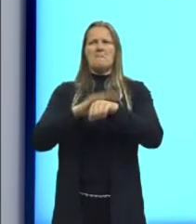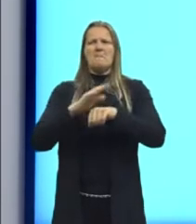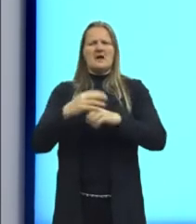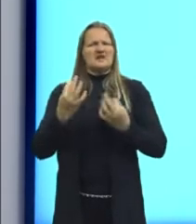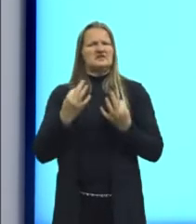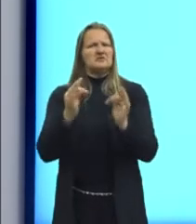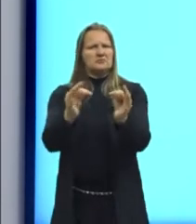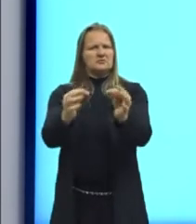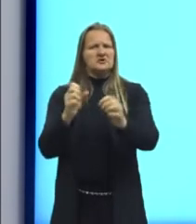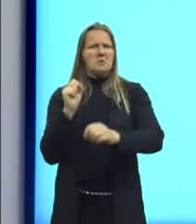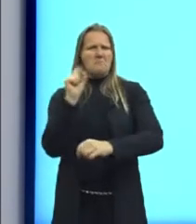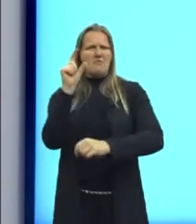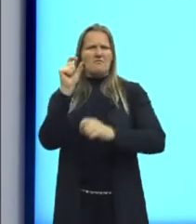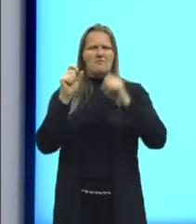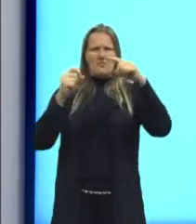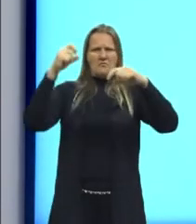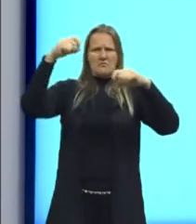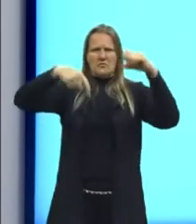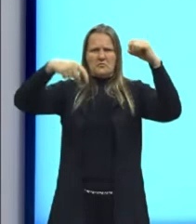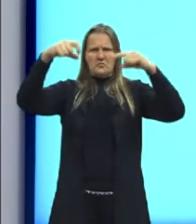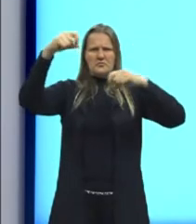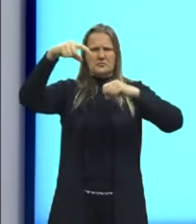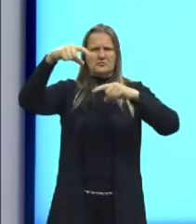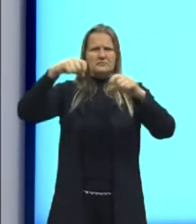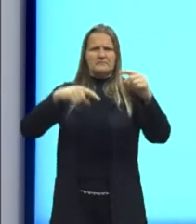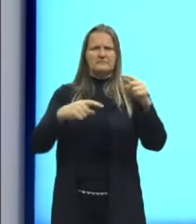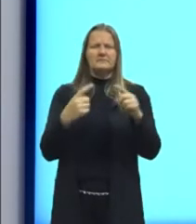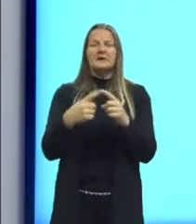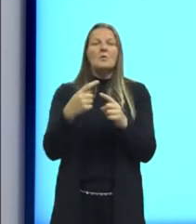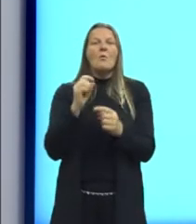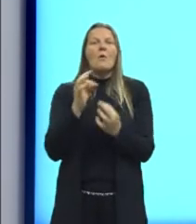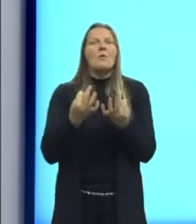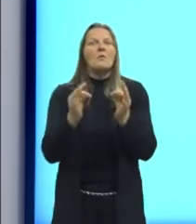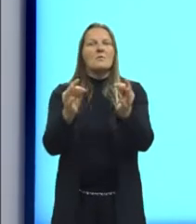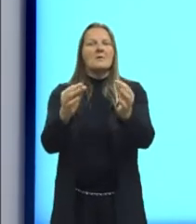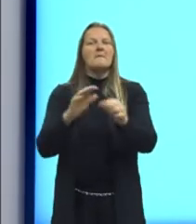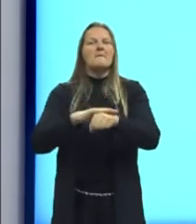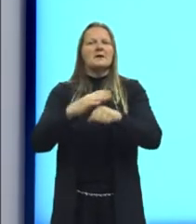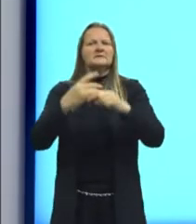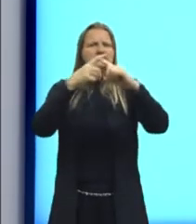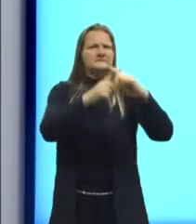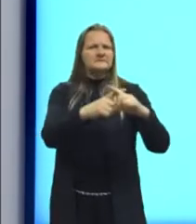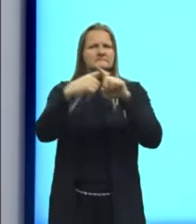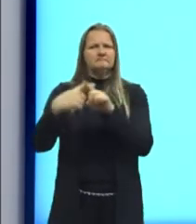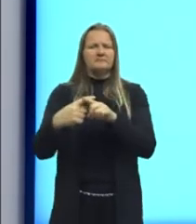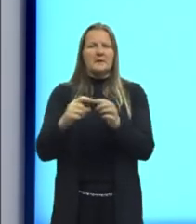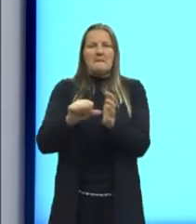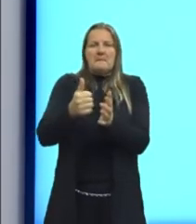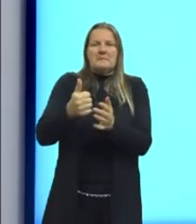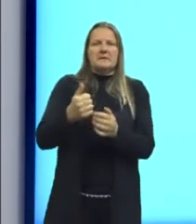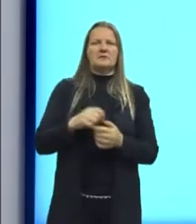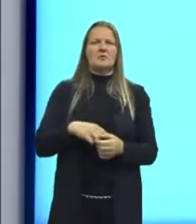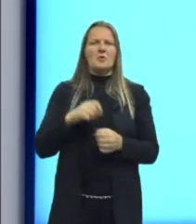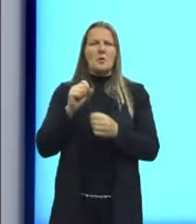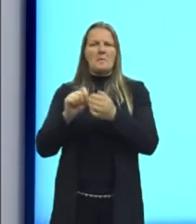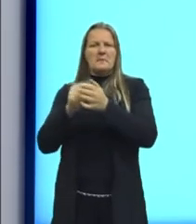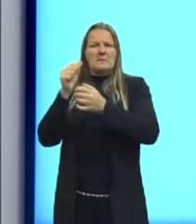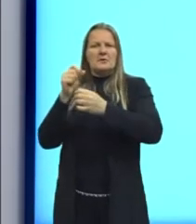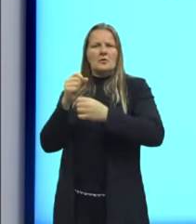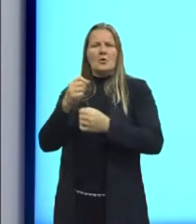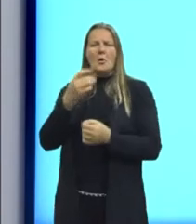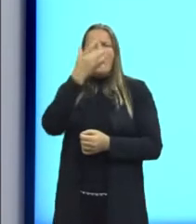melhor tecnologia eles tentavam então chegar primeiro né lançar o primeiro homem